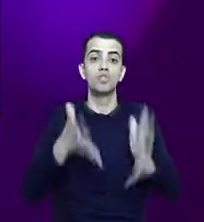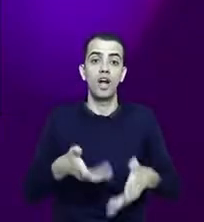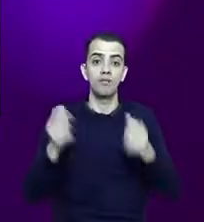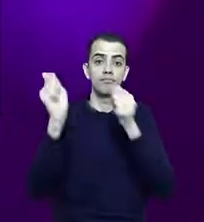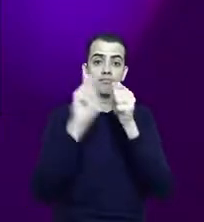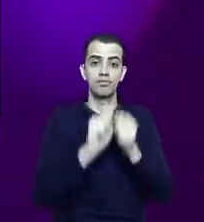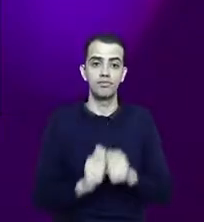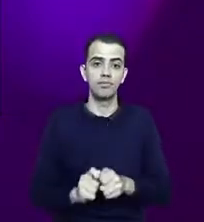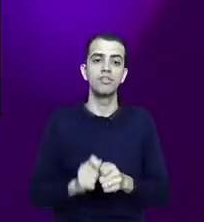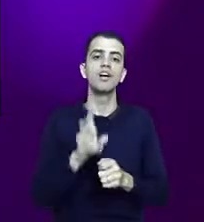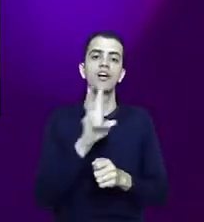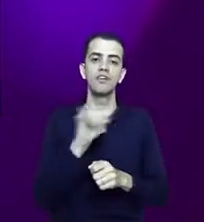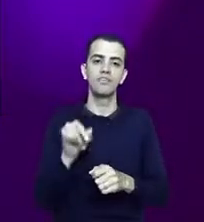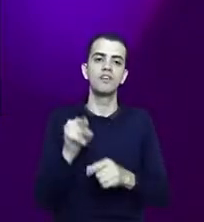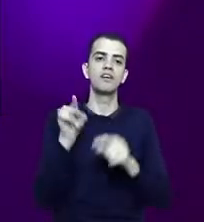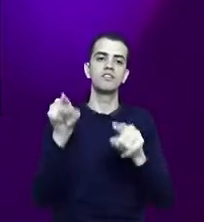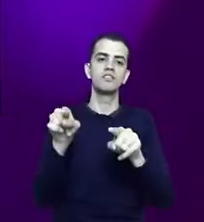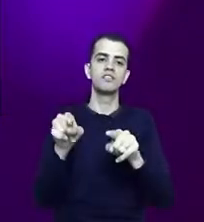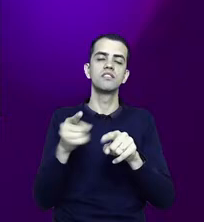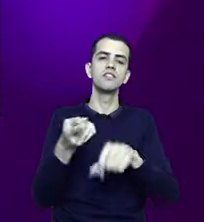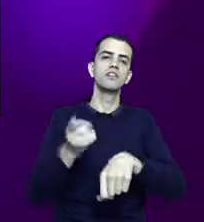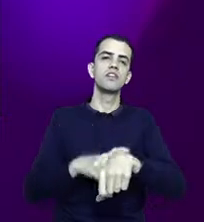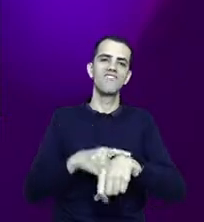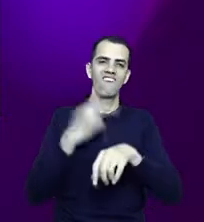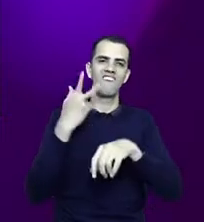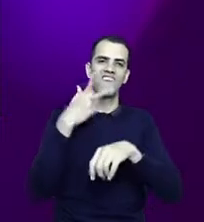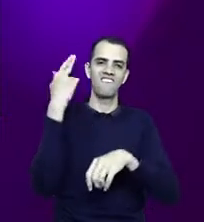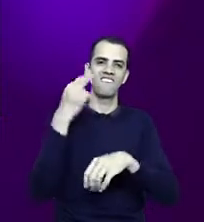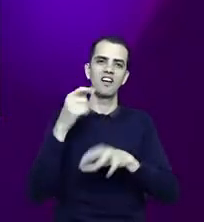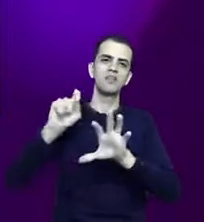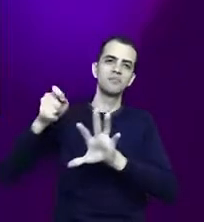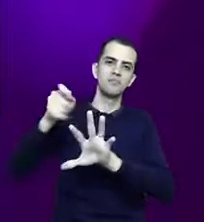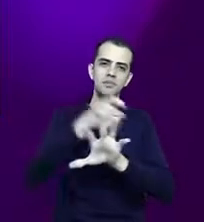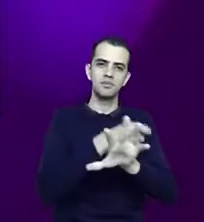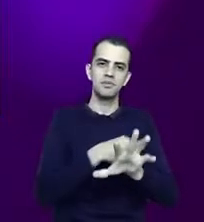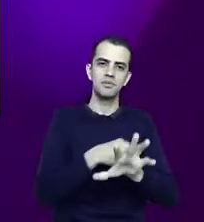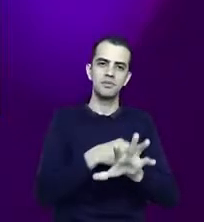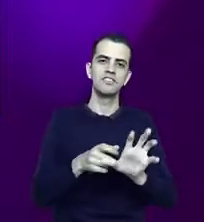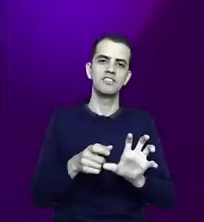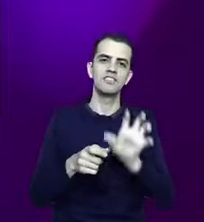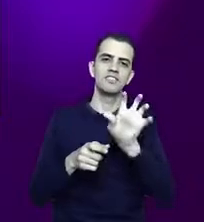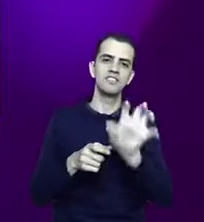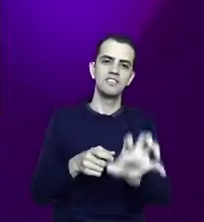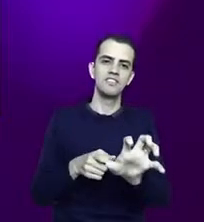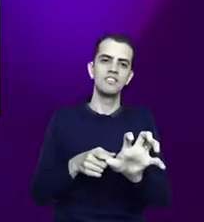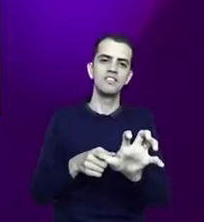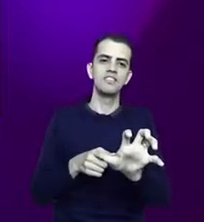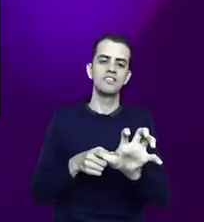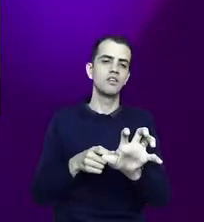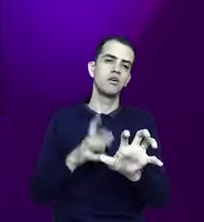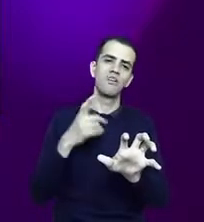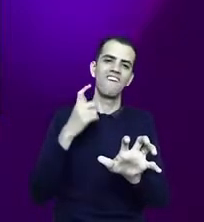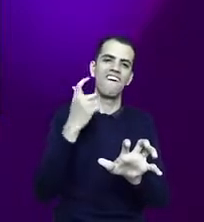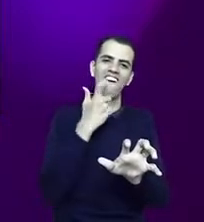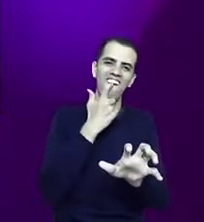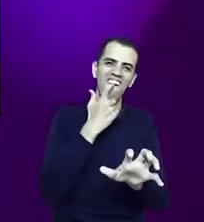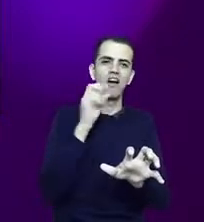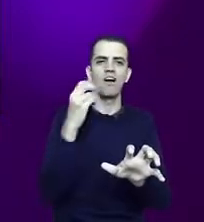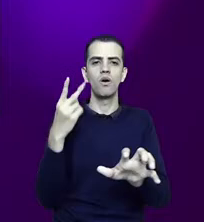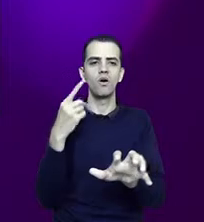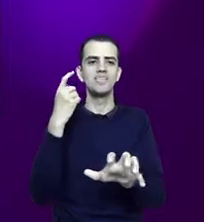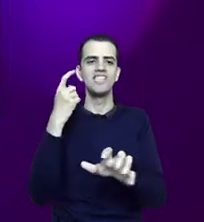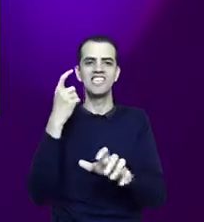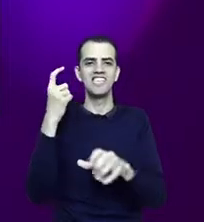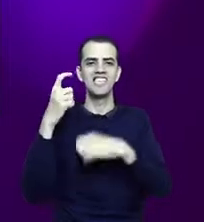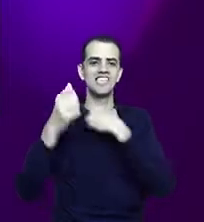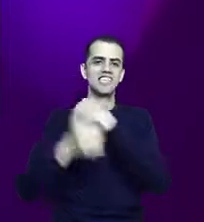impressa, nós vamos para o paciente no momento da cirurgia, instala-se o guia, esse guia encaixa ou no osso ou nos dentes e mostra